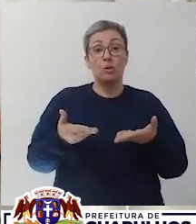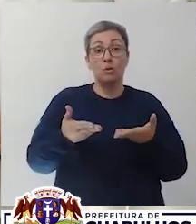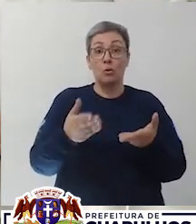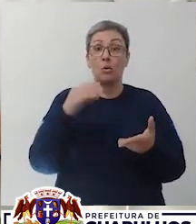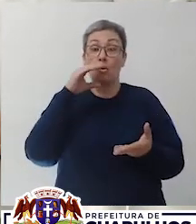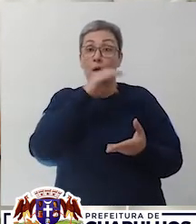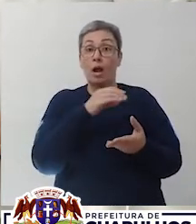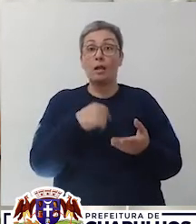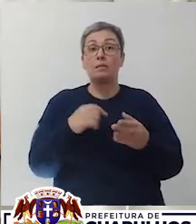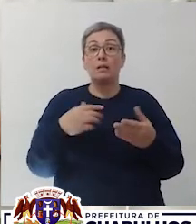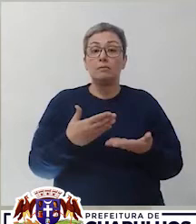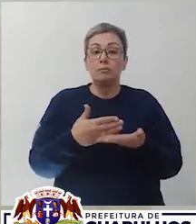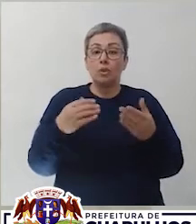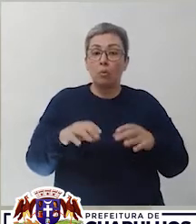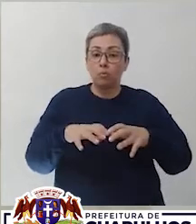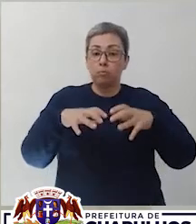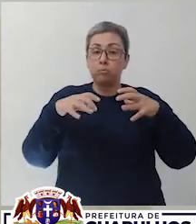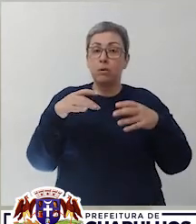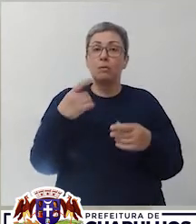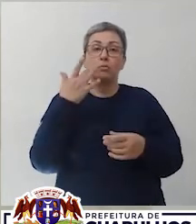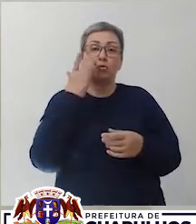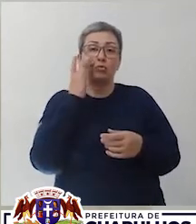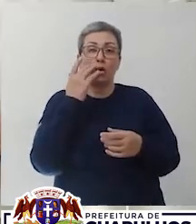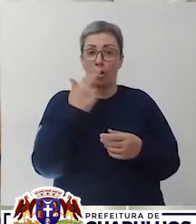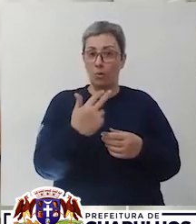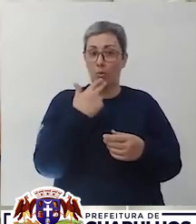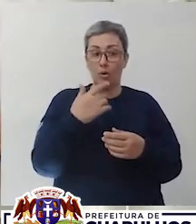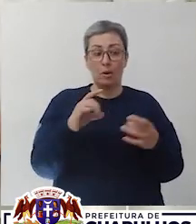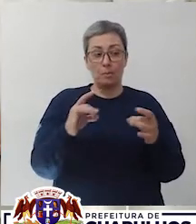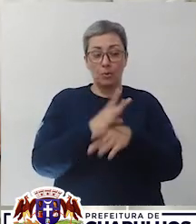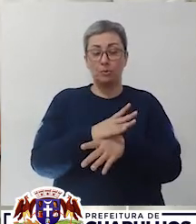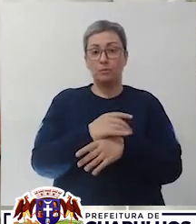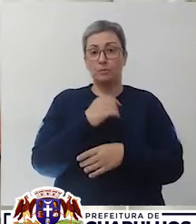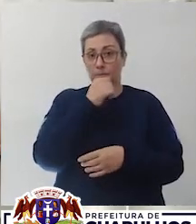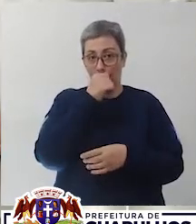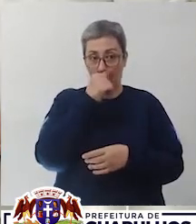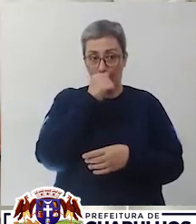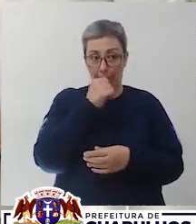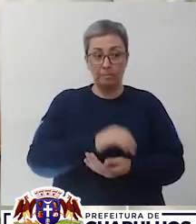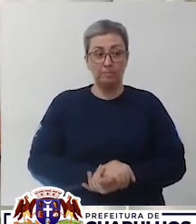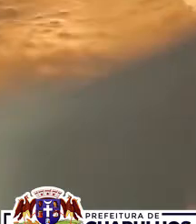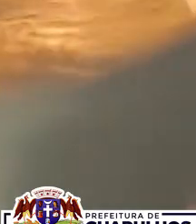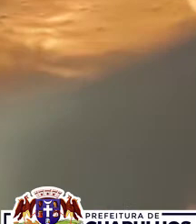e levar ao forno até dourar a parte de cima. Pronto.